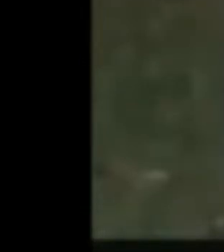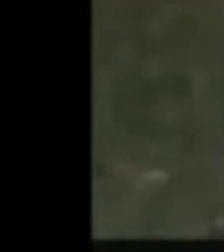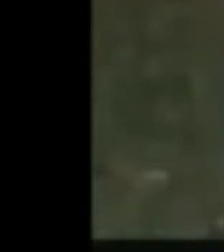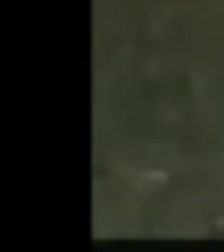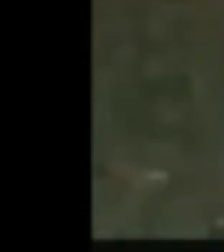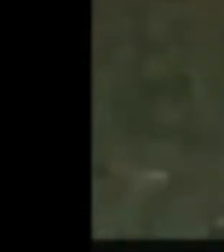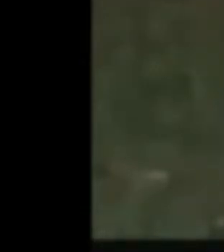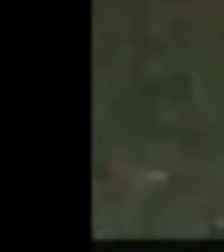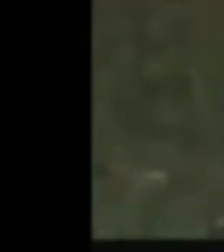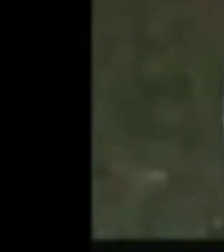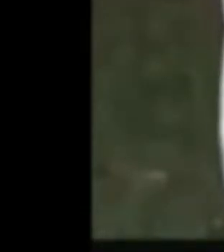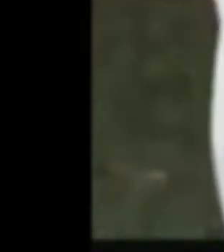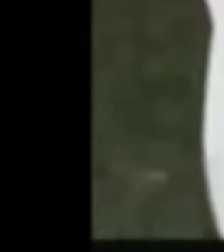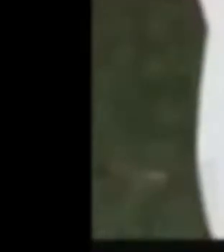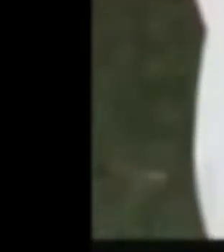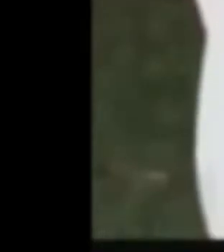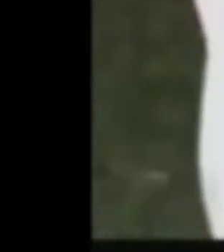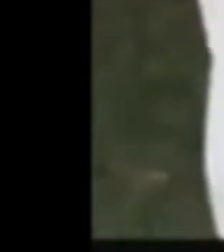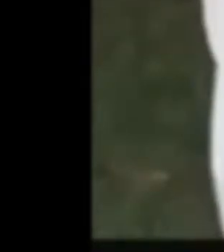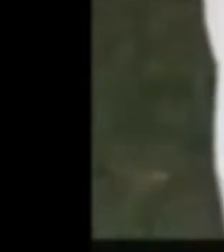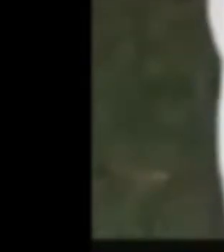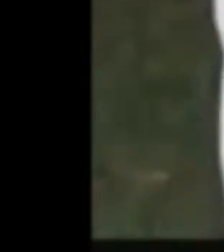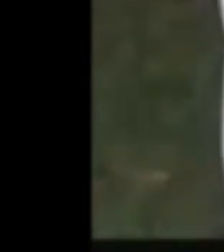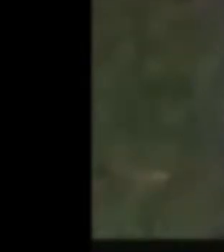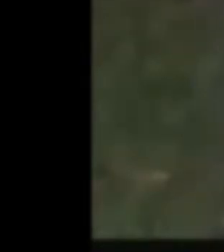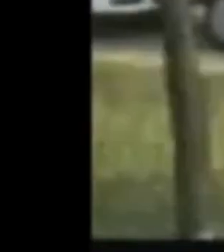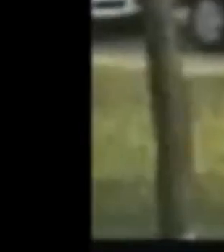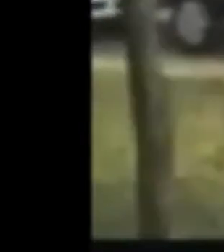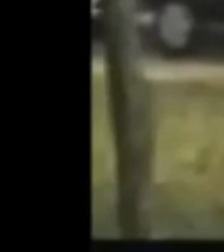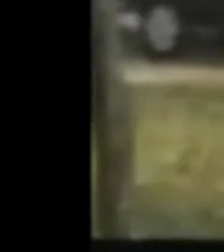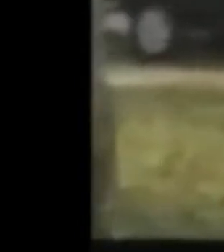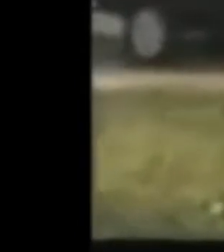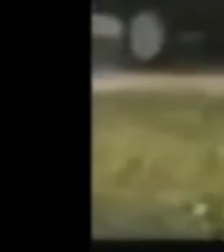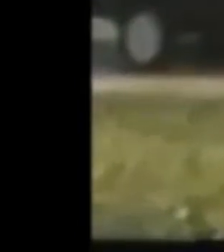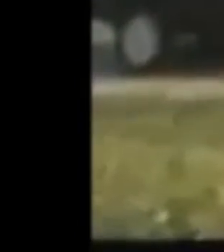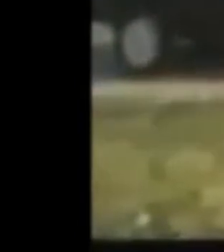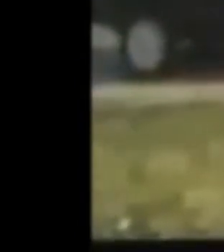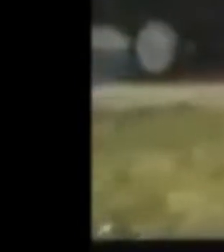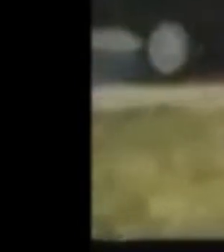pôr a culpa em ninguém, não faz nada. É.